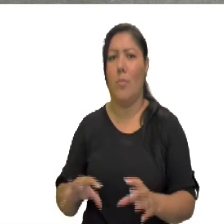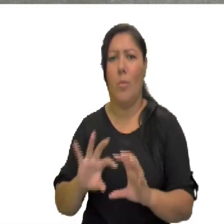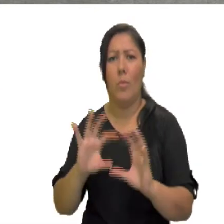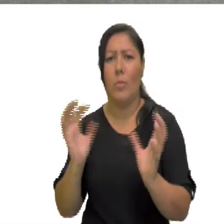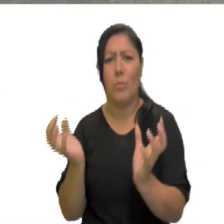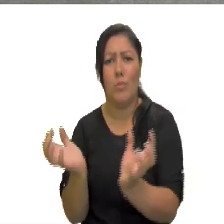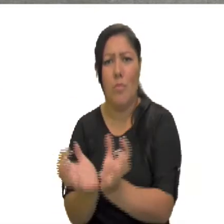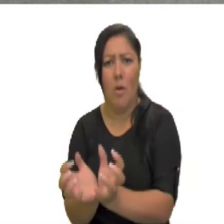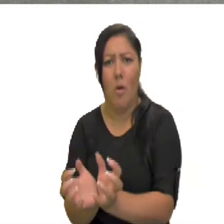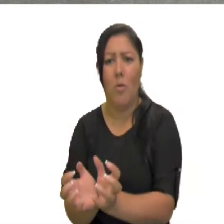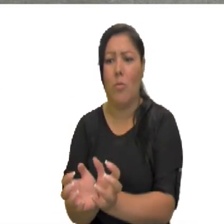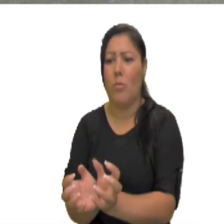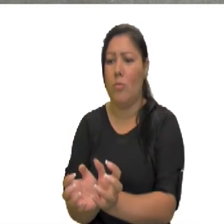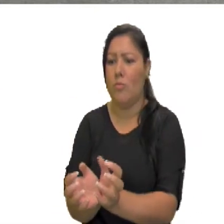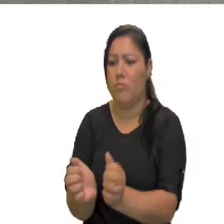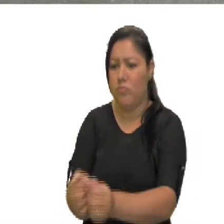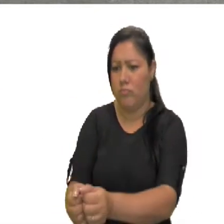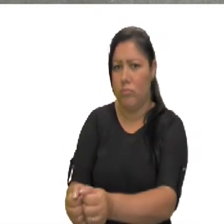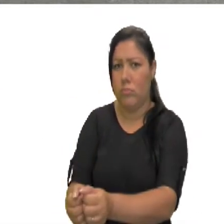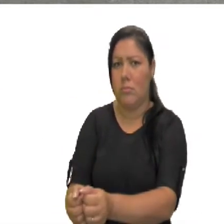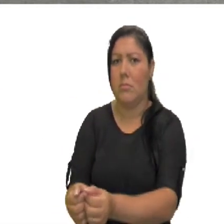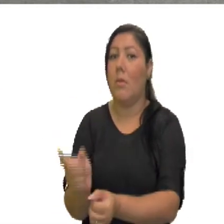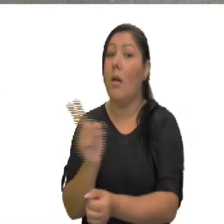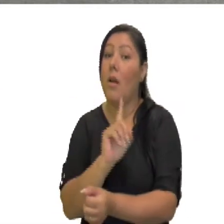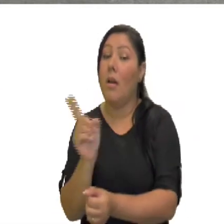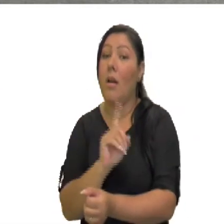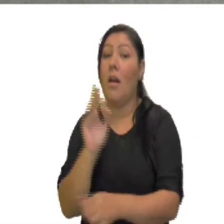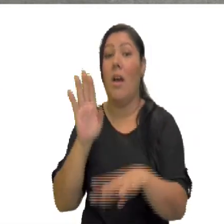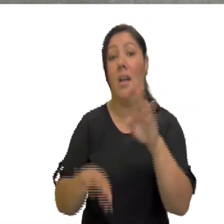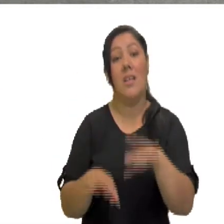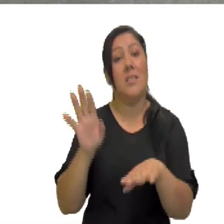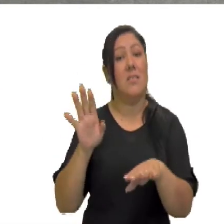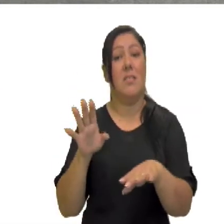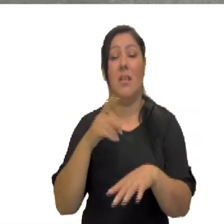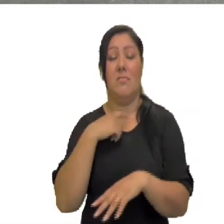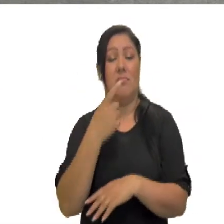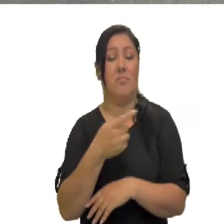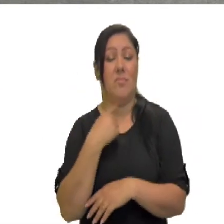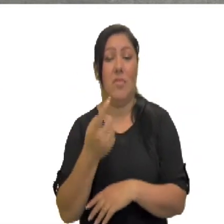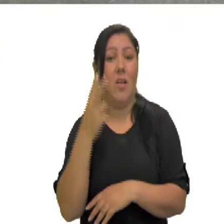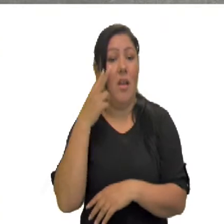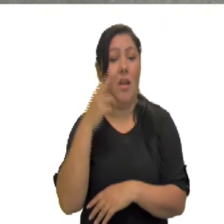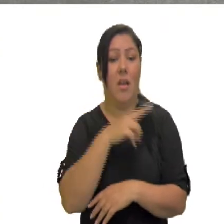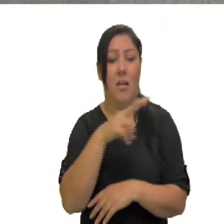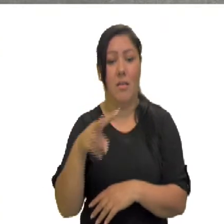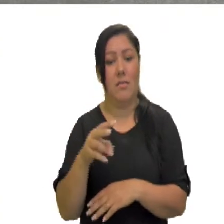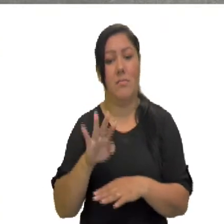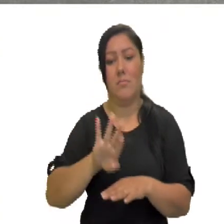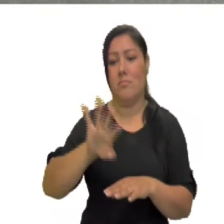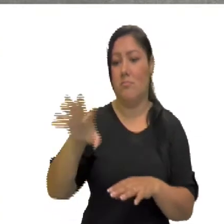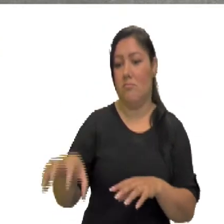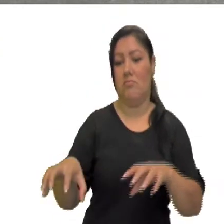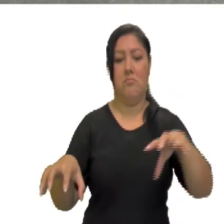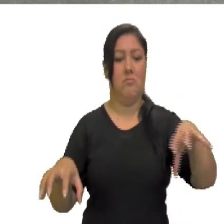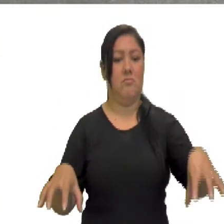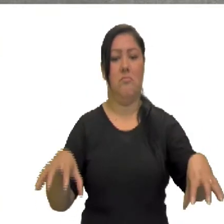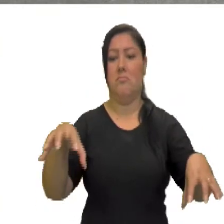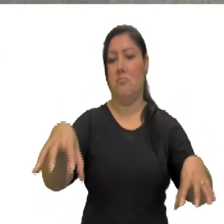animais a gente tem mais fácil acesso, outros nem tanto, né? Bom, olha